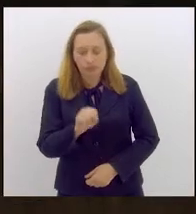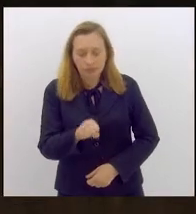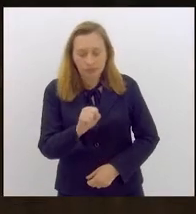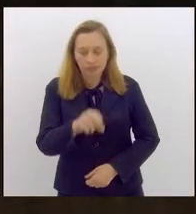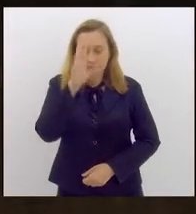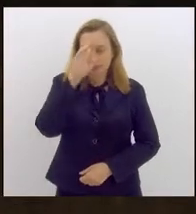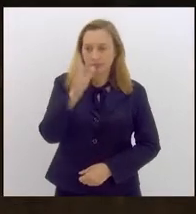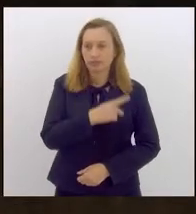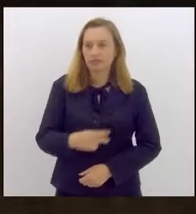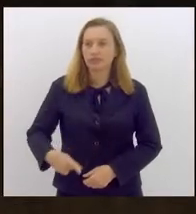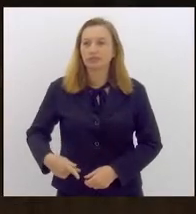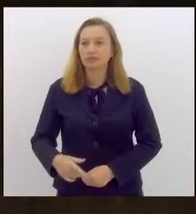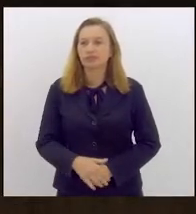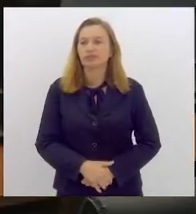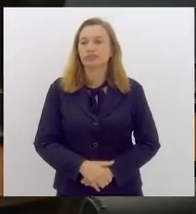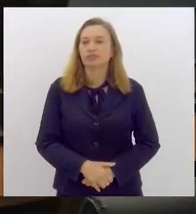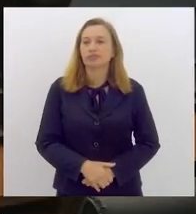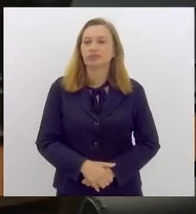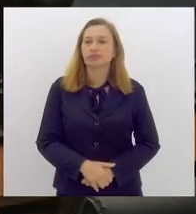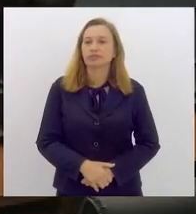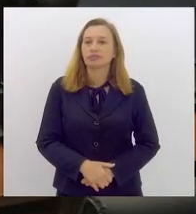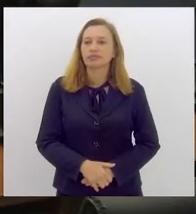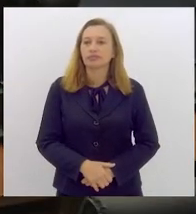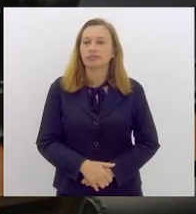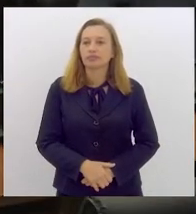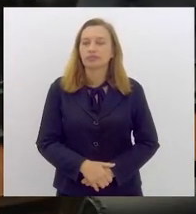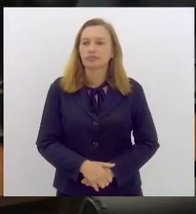Favorável, presidenta.